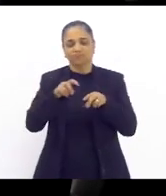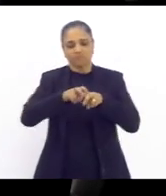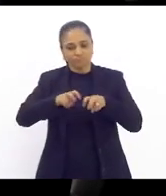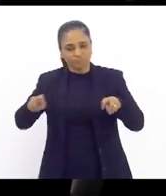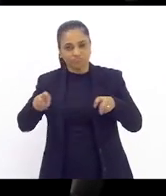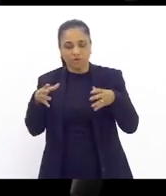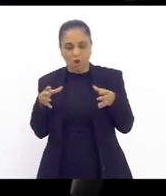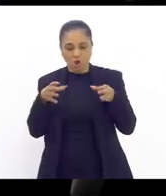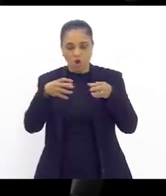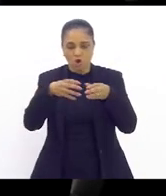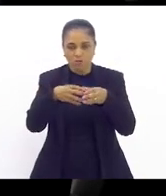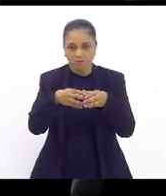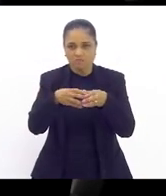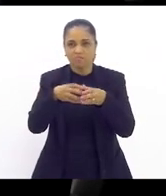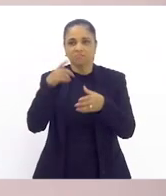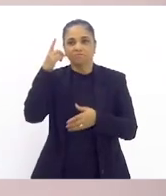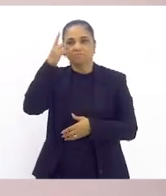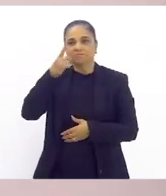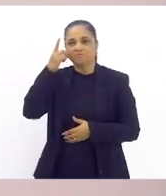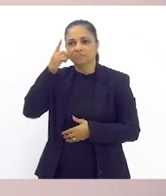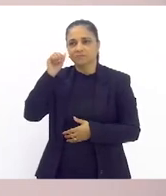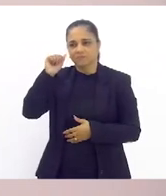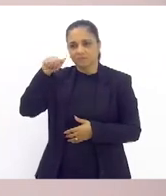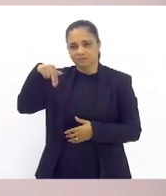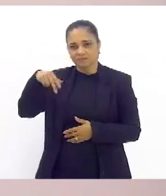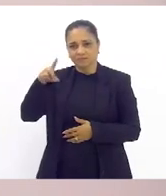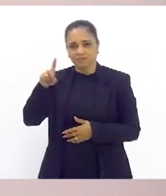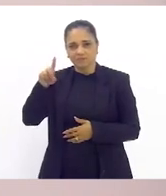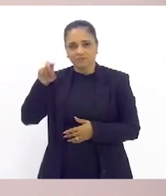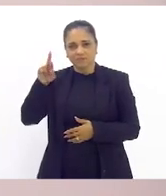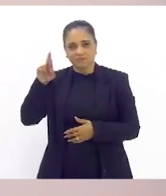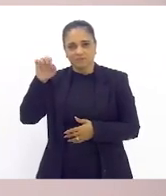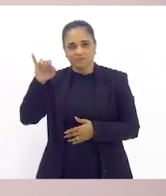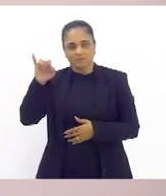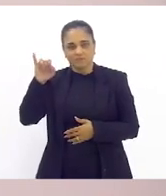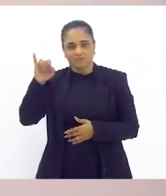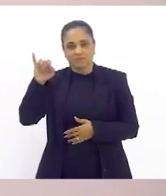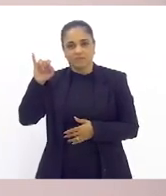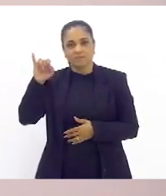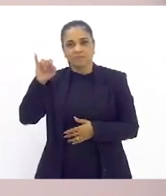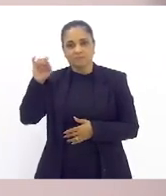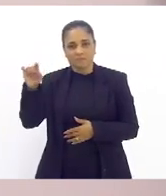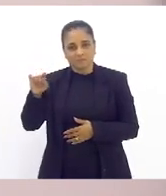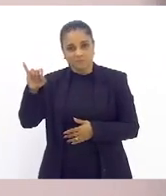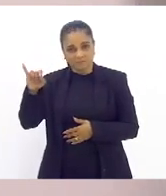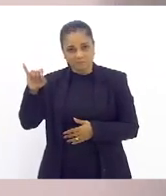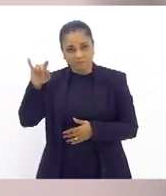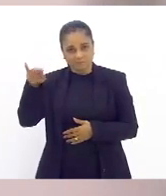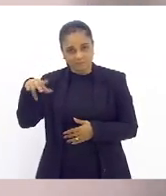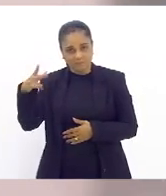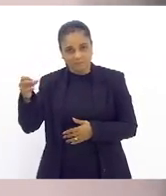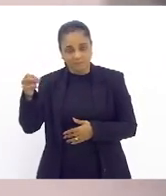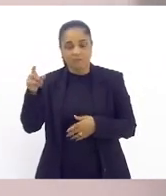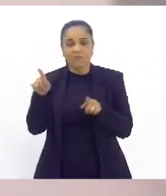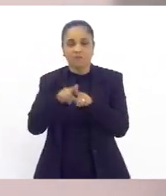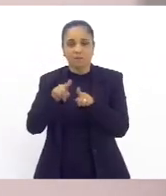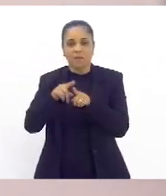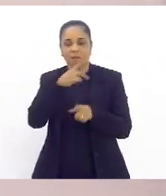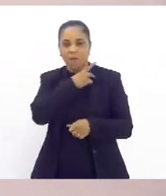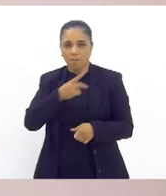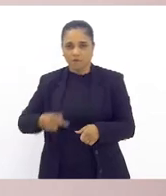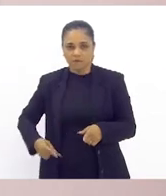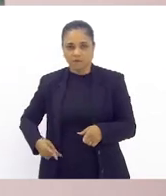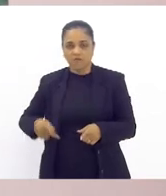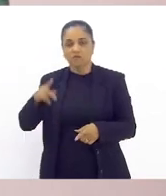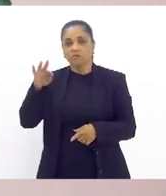Deputado Andrézinho Siciliano eu cumprimento né a todos vocês a todos os deputados e ao presidente Tiago Rangel que fez